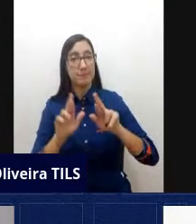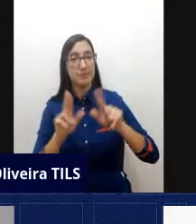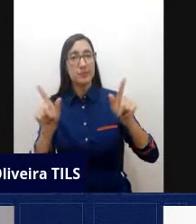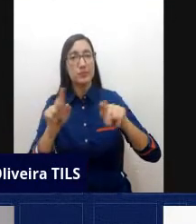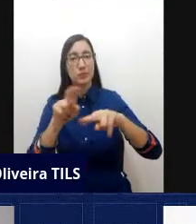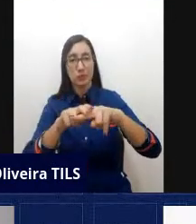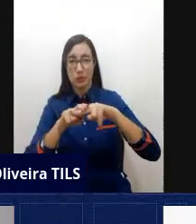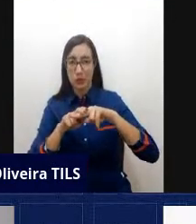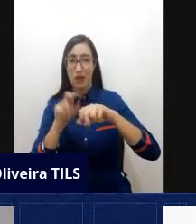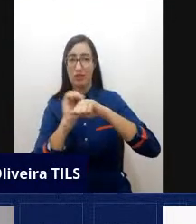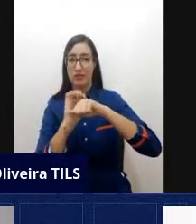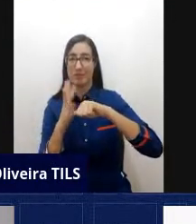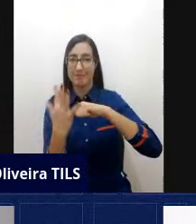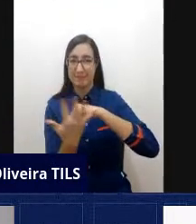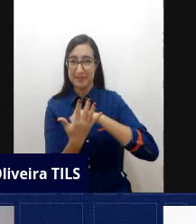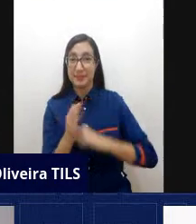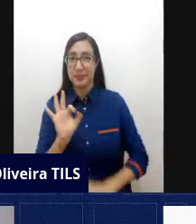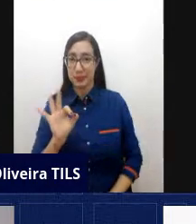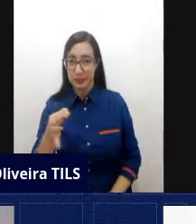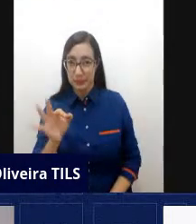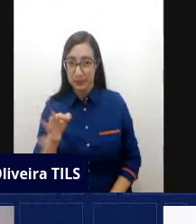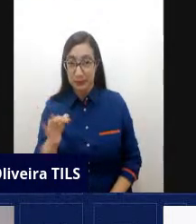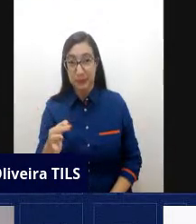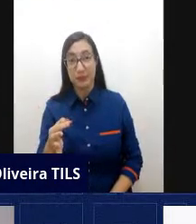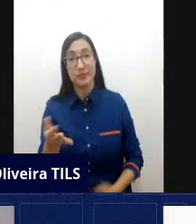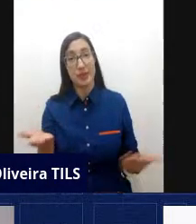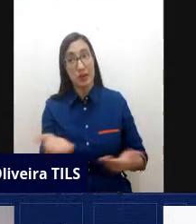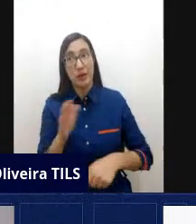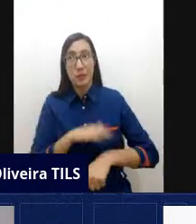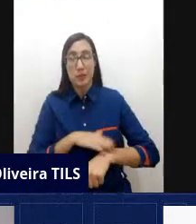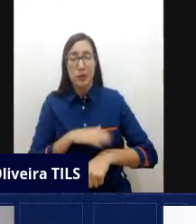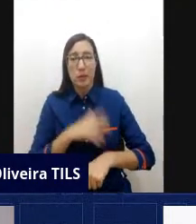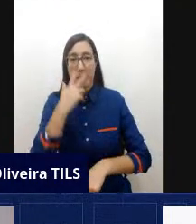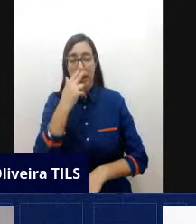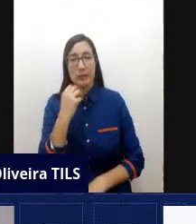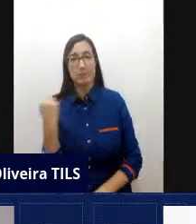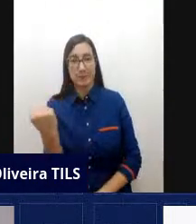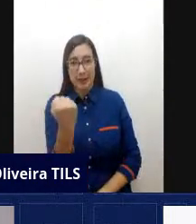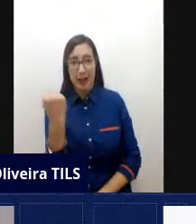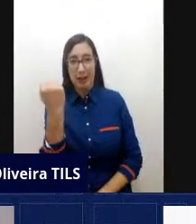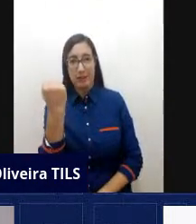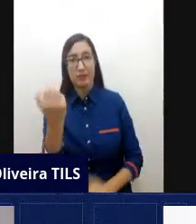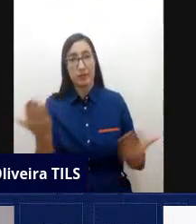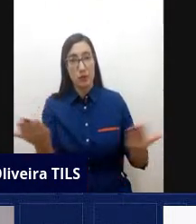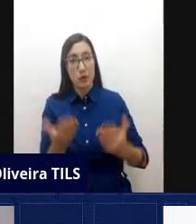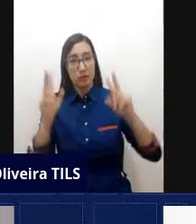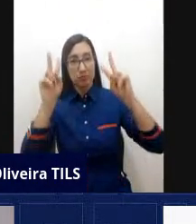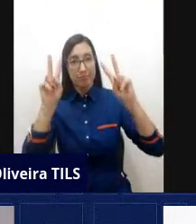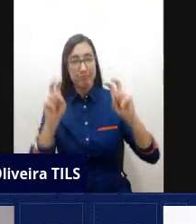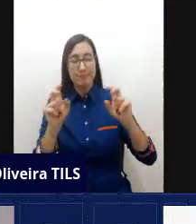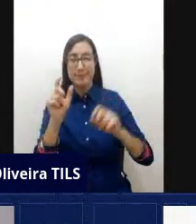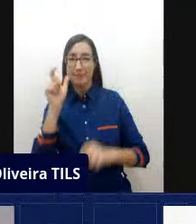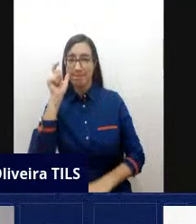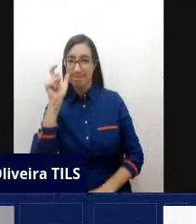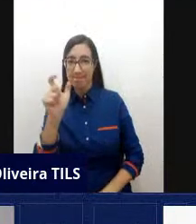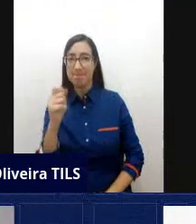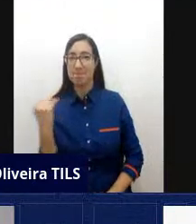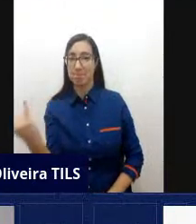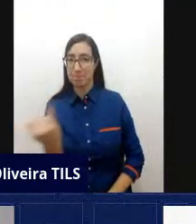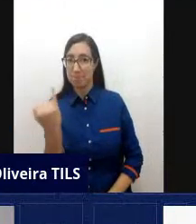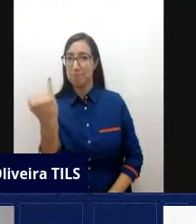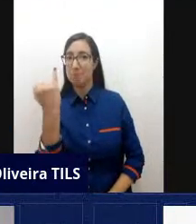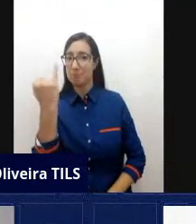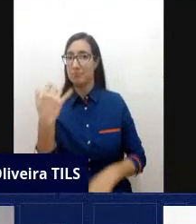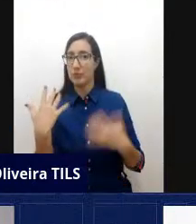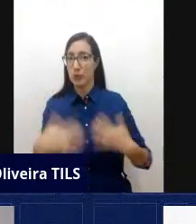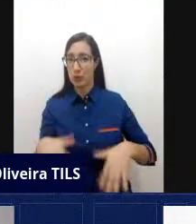da pandemia e agora ficou ainda mais grave. Então a gente vai estar discutindo um assunto bem interessante e a gente pede aí que vocês convidem as pessoas, né, para vir